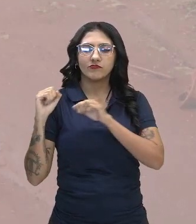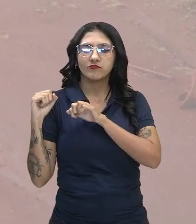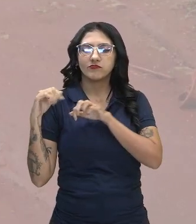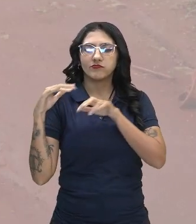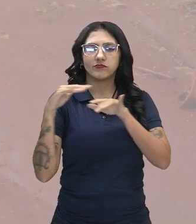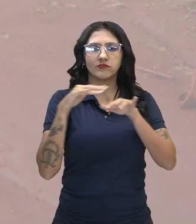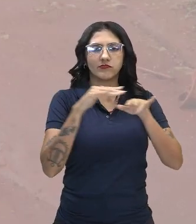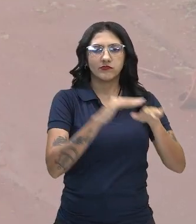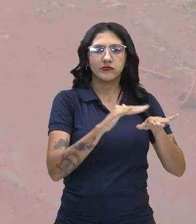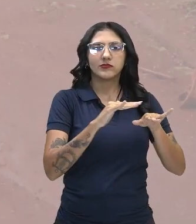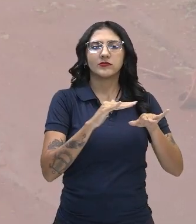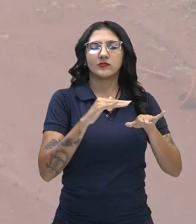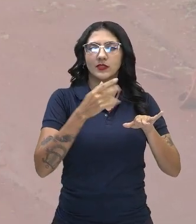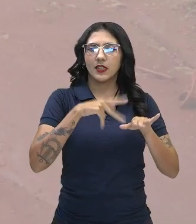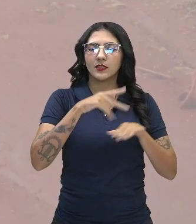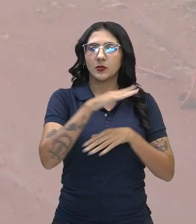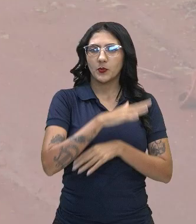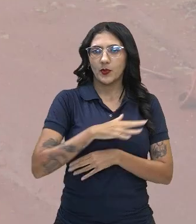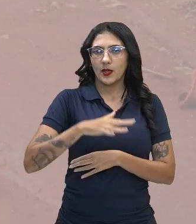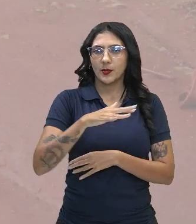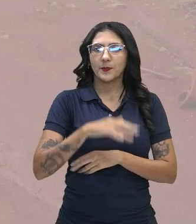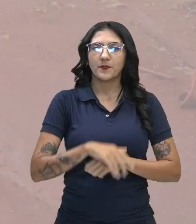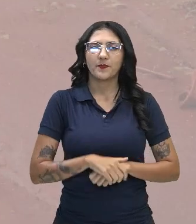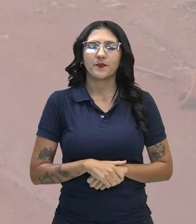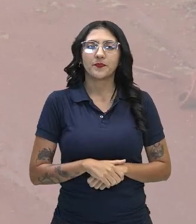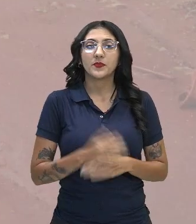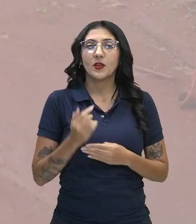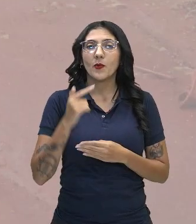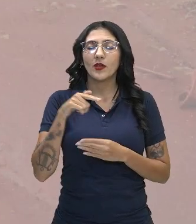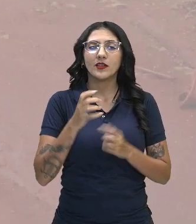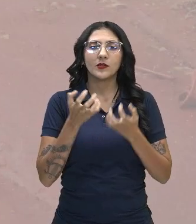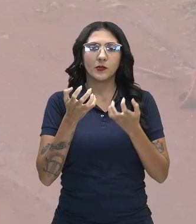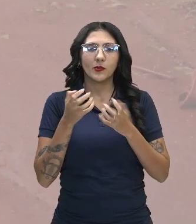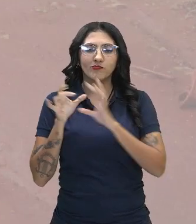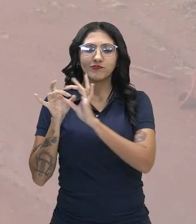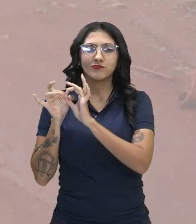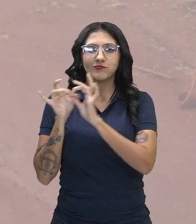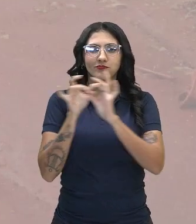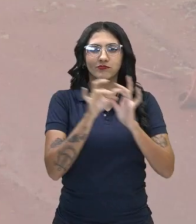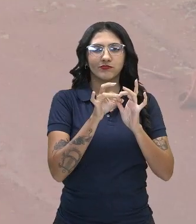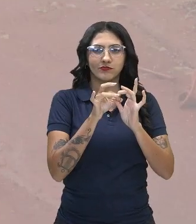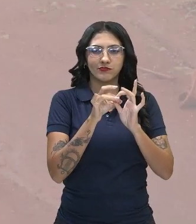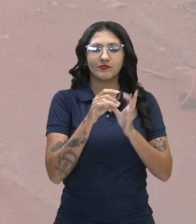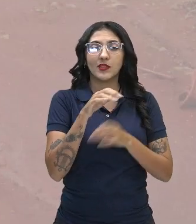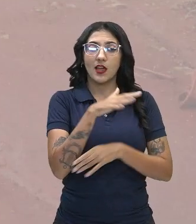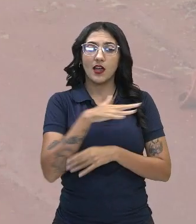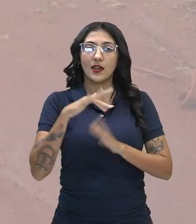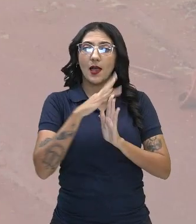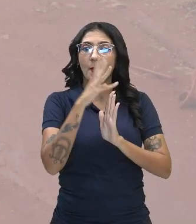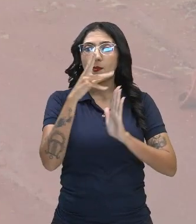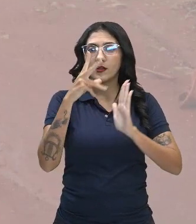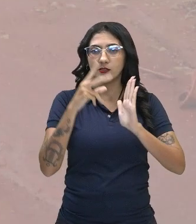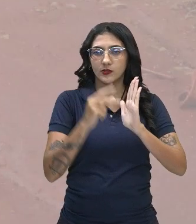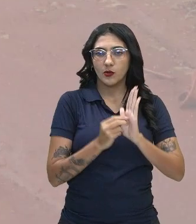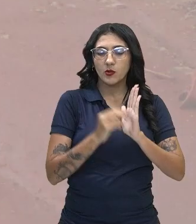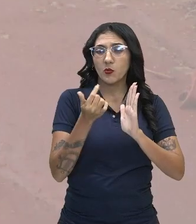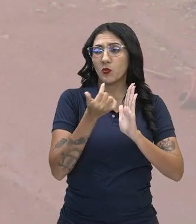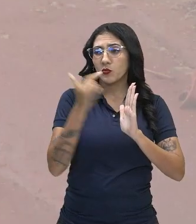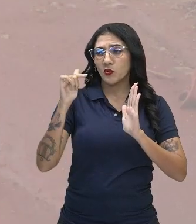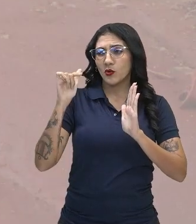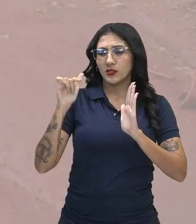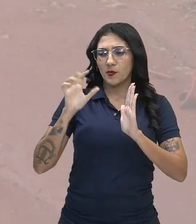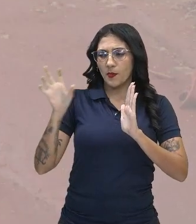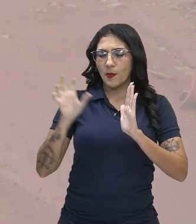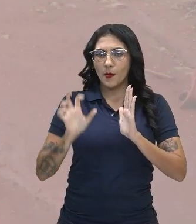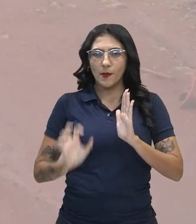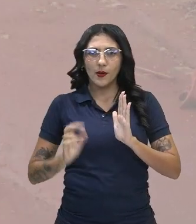para a região, e com isso ele acaba querendo o quê? Integrar, né, a parte da Amazônia para o restante do território brasileiro. Então,